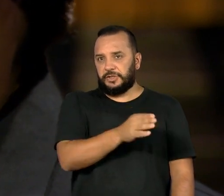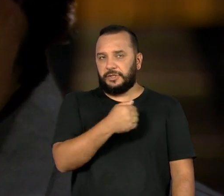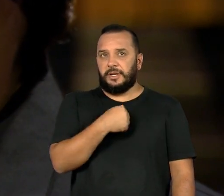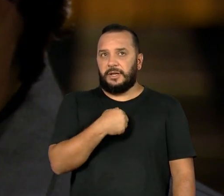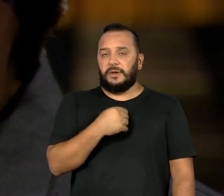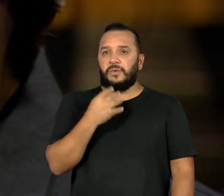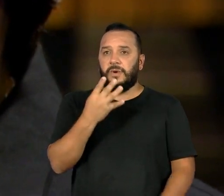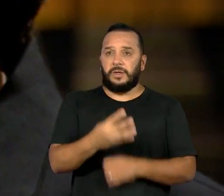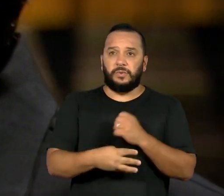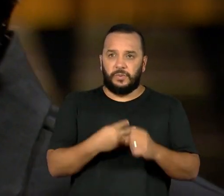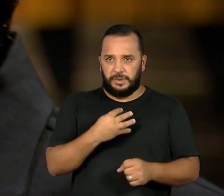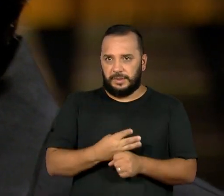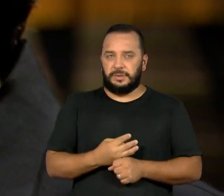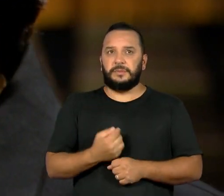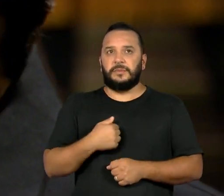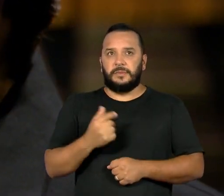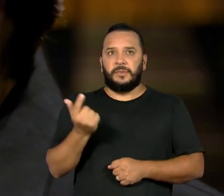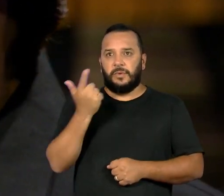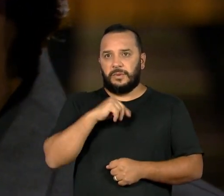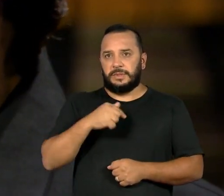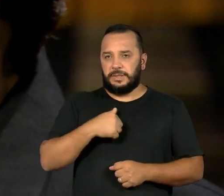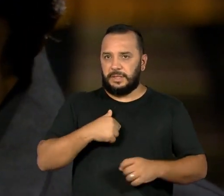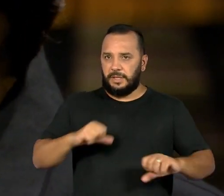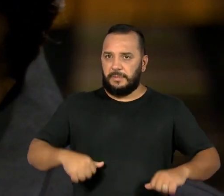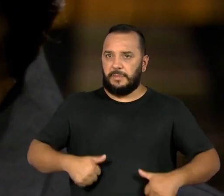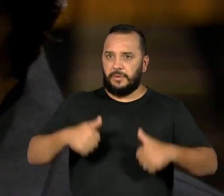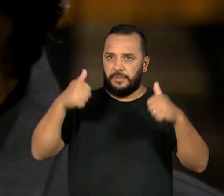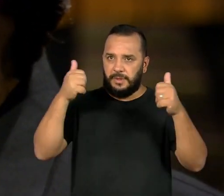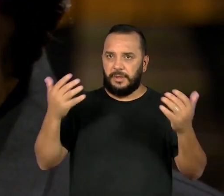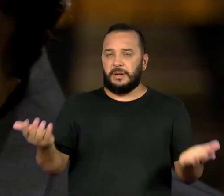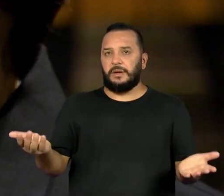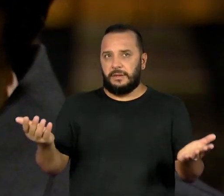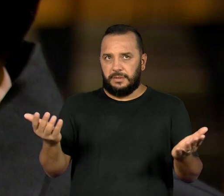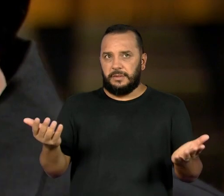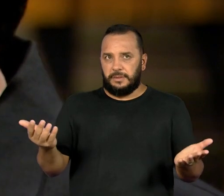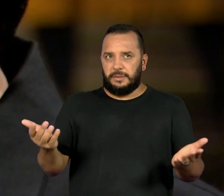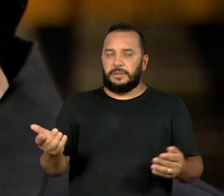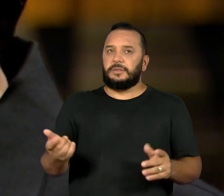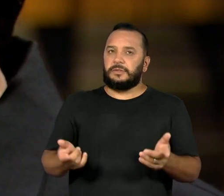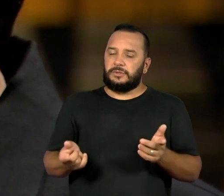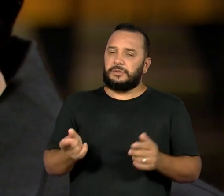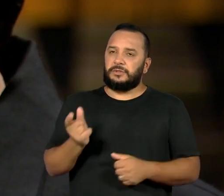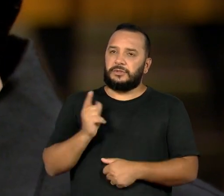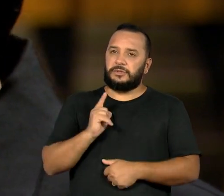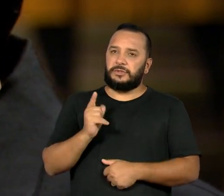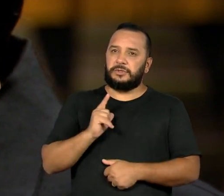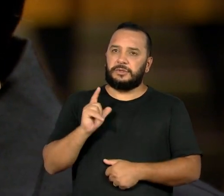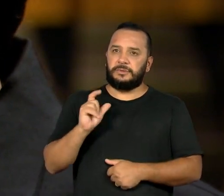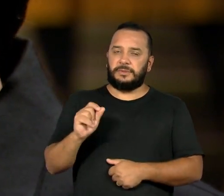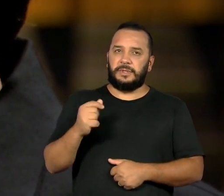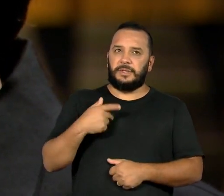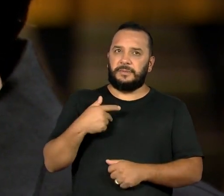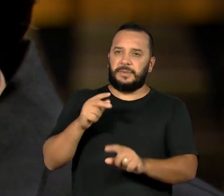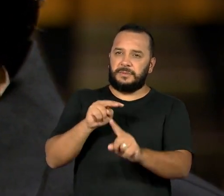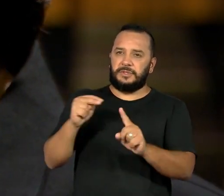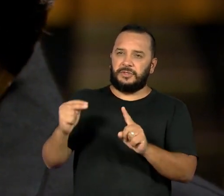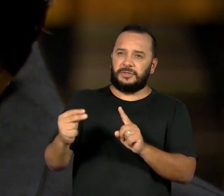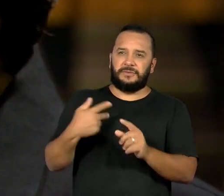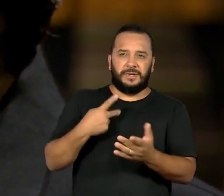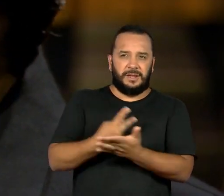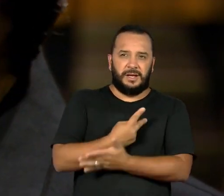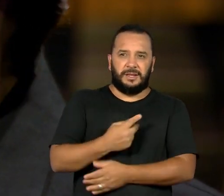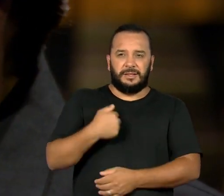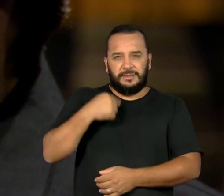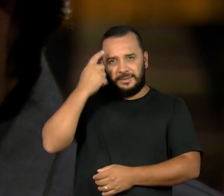4 anos, né, para me recuperar fisicamente. E aí eu tinha também uma visão equivocada. Eu achava que